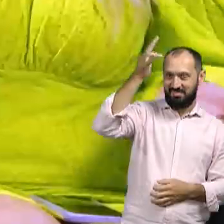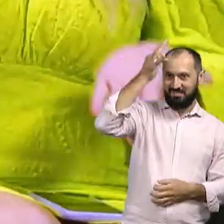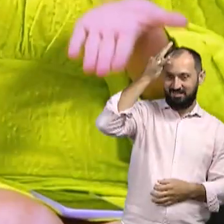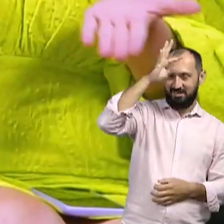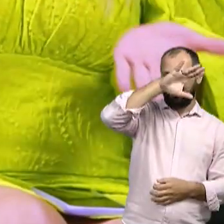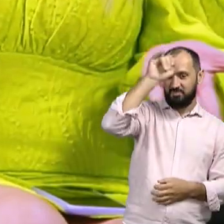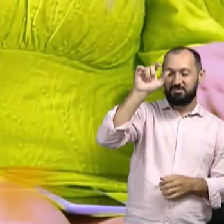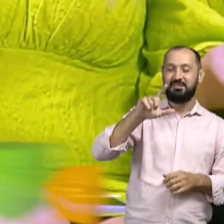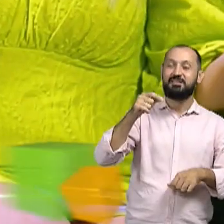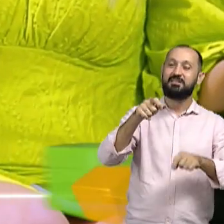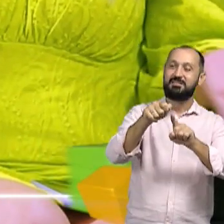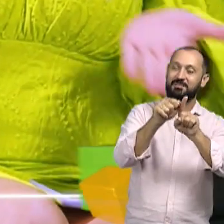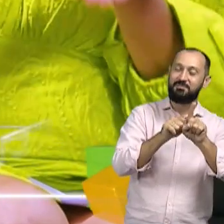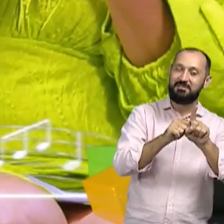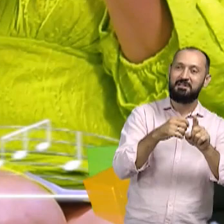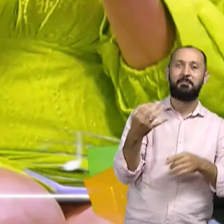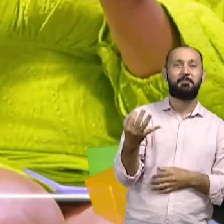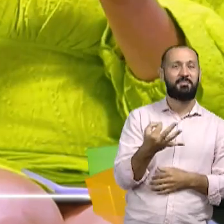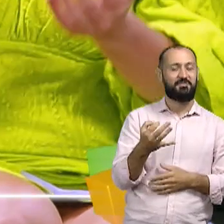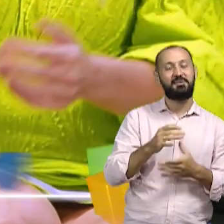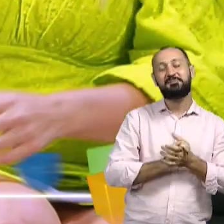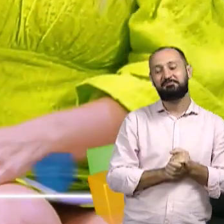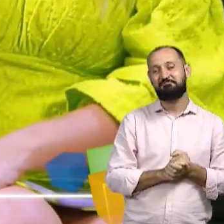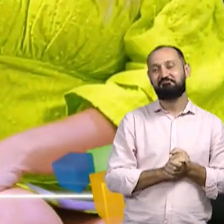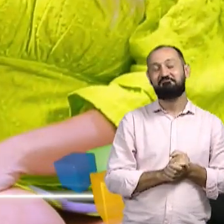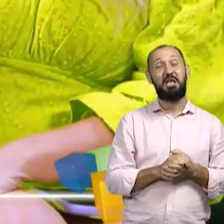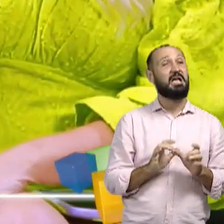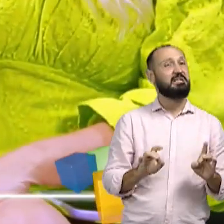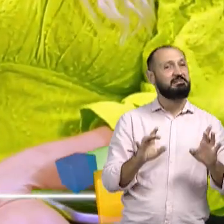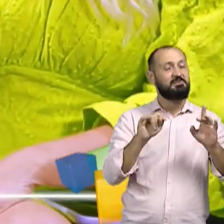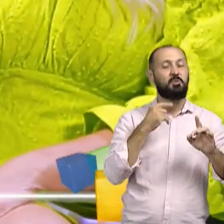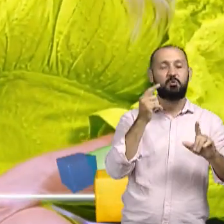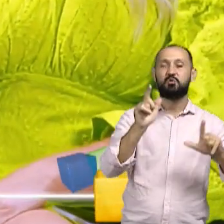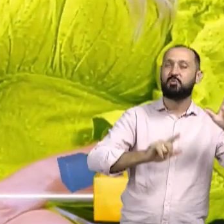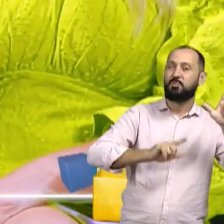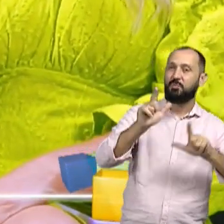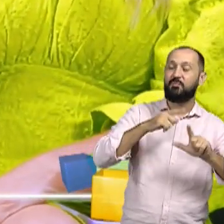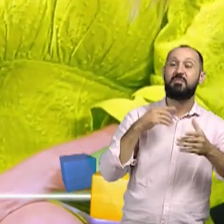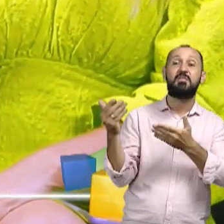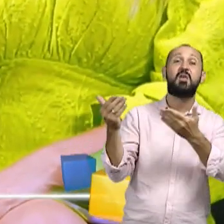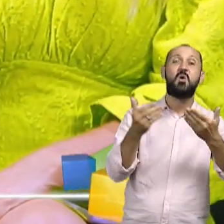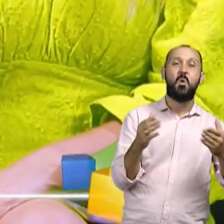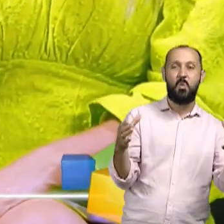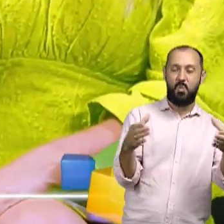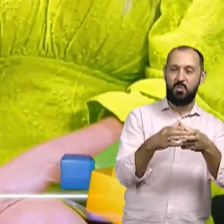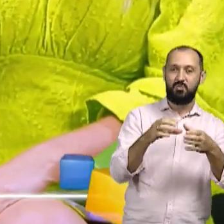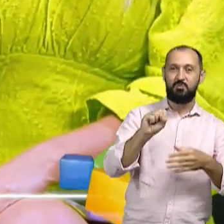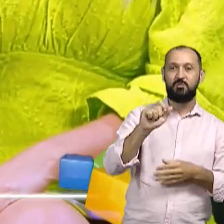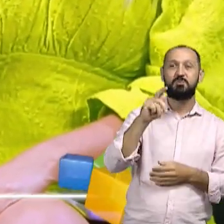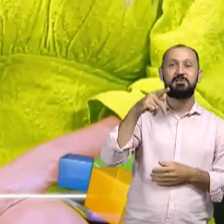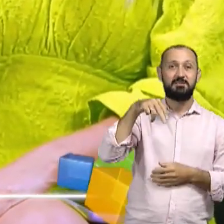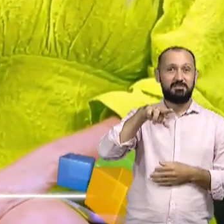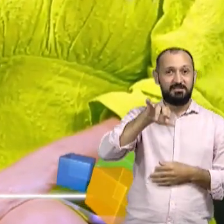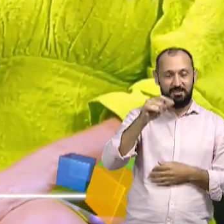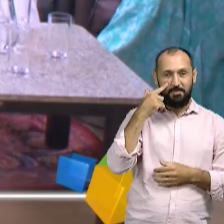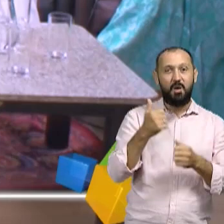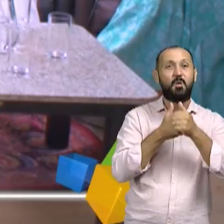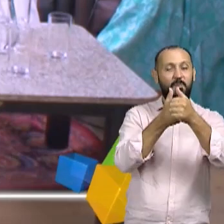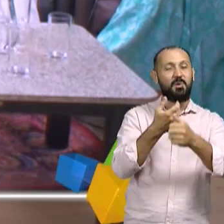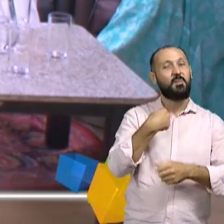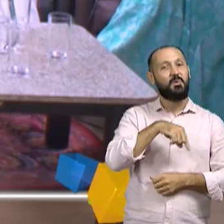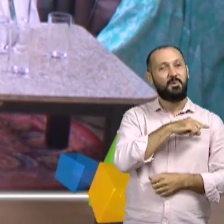Talento Regional nesse mês das mulheres está sensacional. Tá mais que especial, nosso programa recebe o Grupo